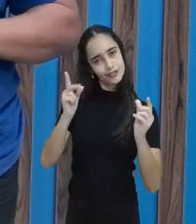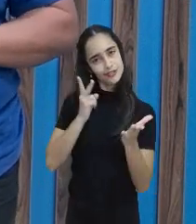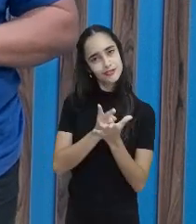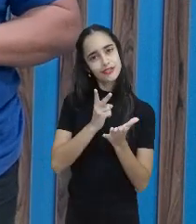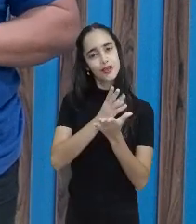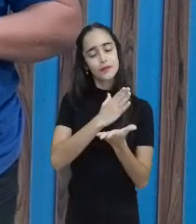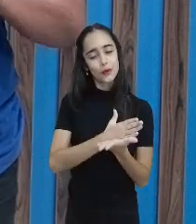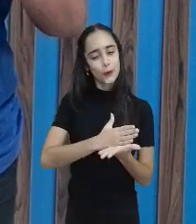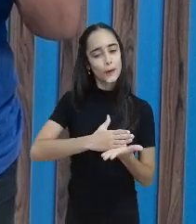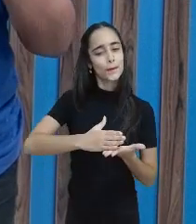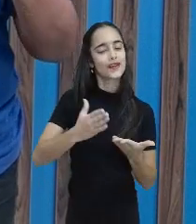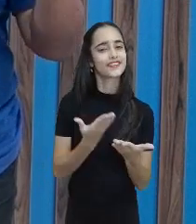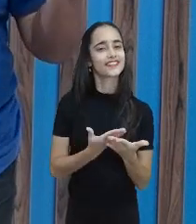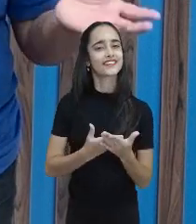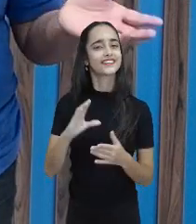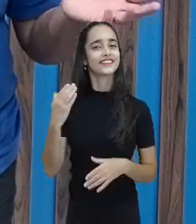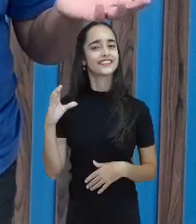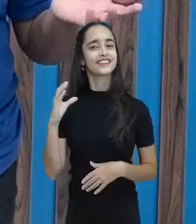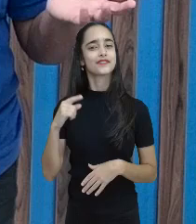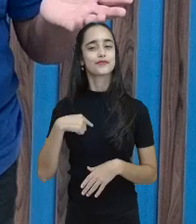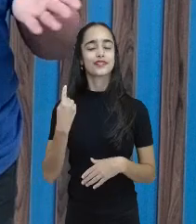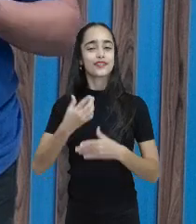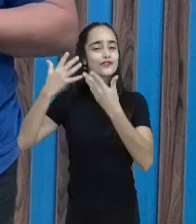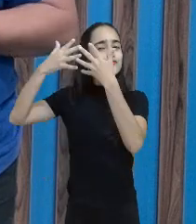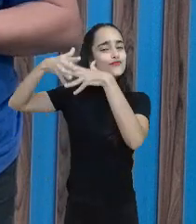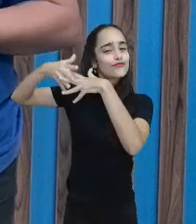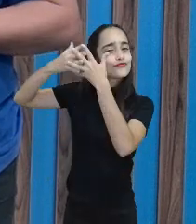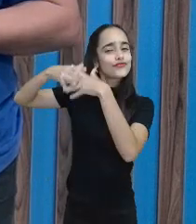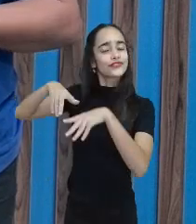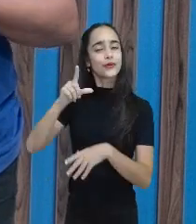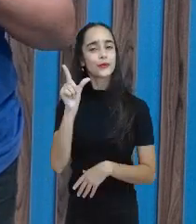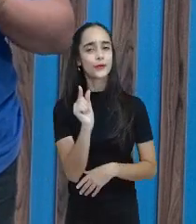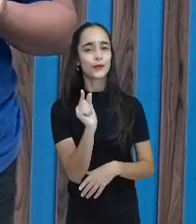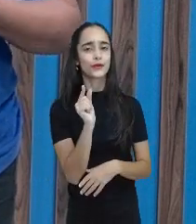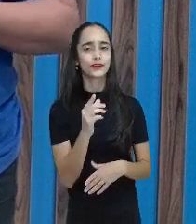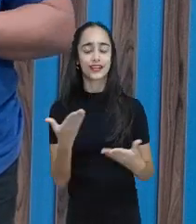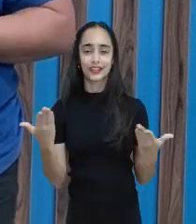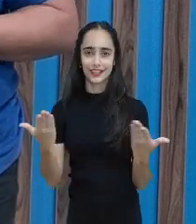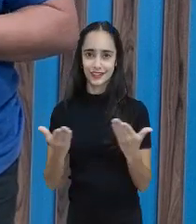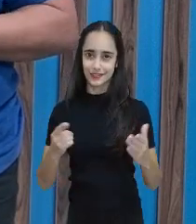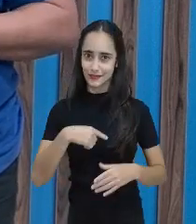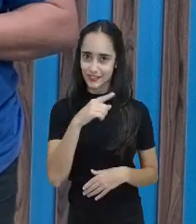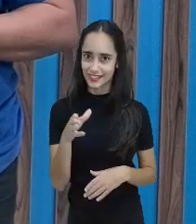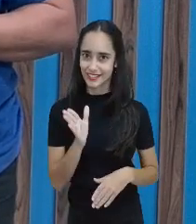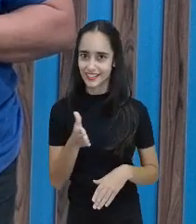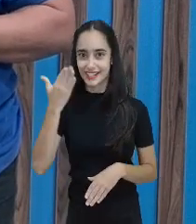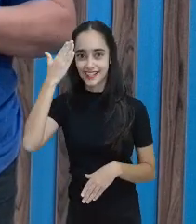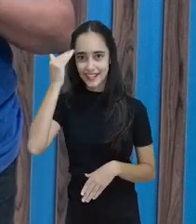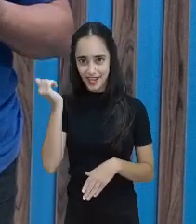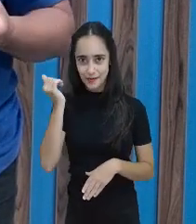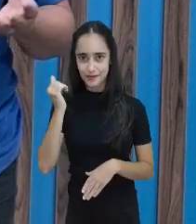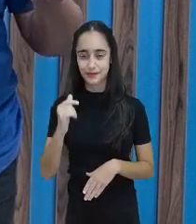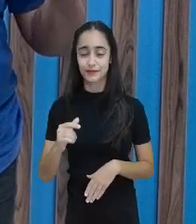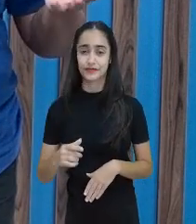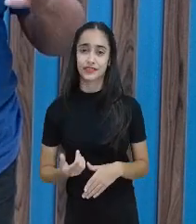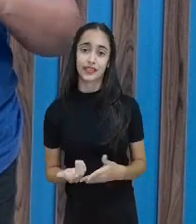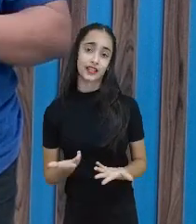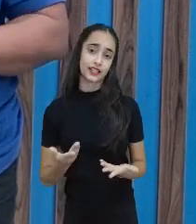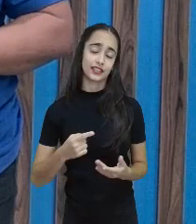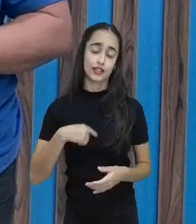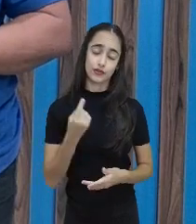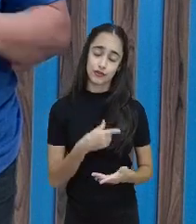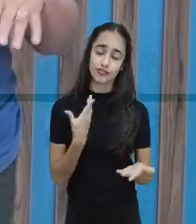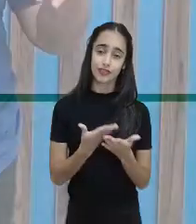aula de ciências para refletir um pouquinho, né? E hoje, você já sabe, eu trouxe para a nossa aula o